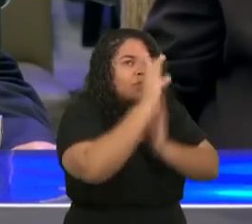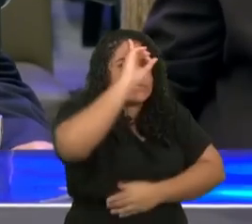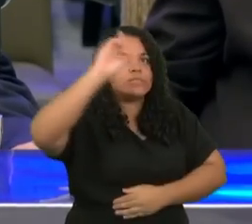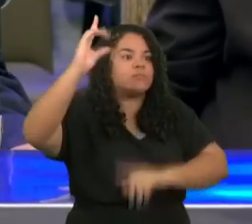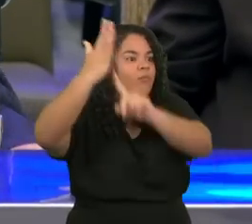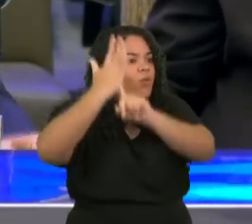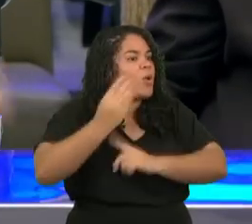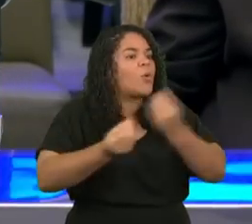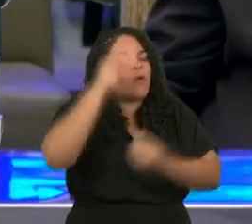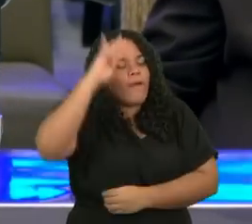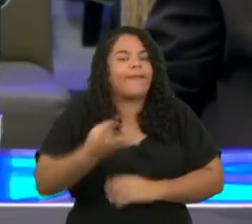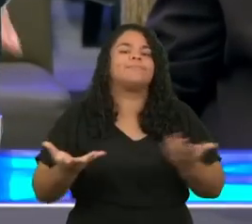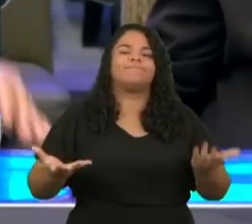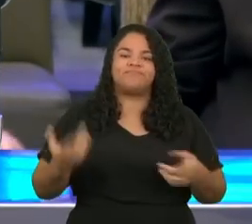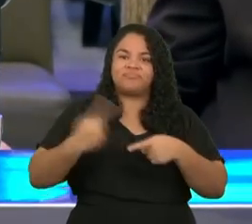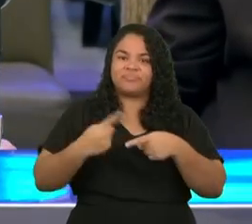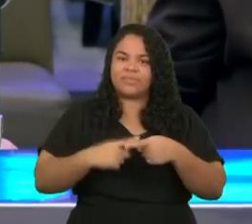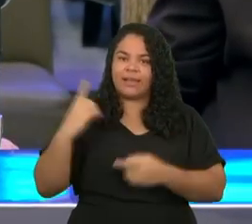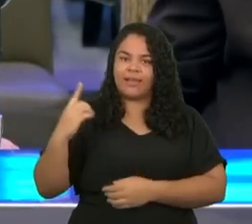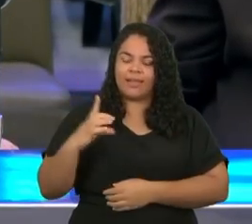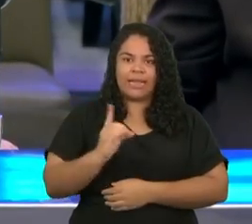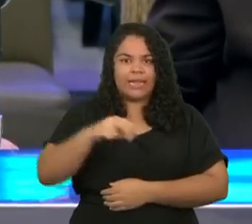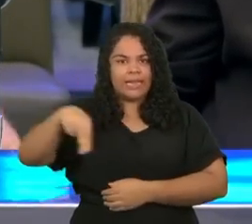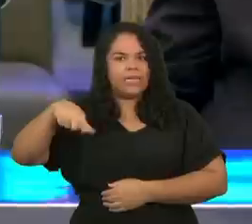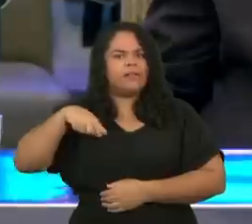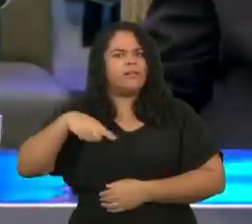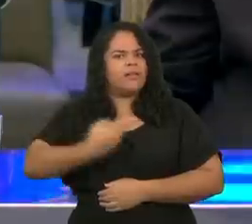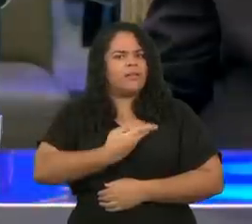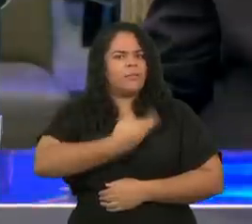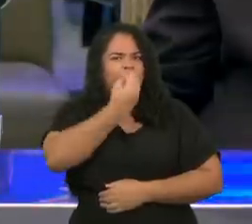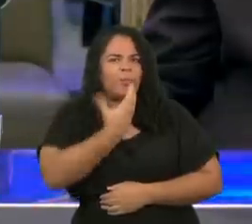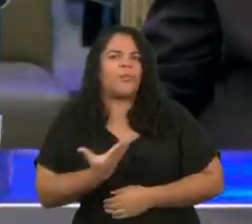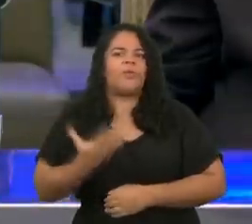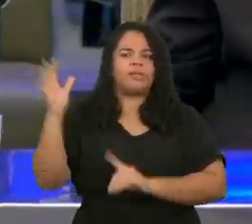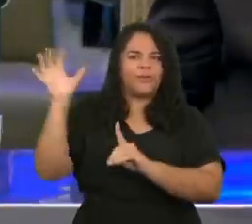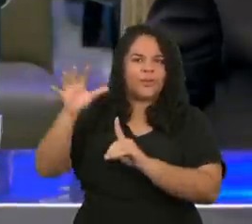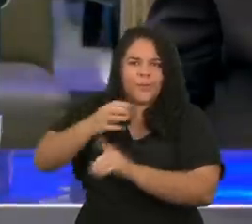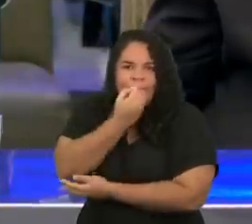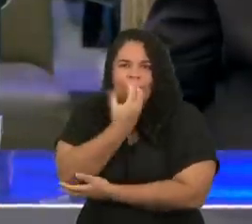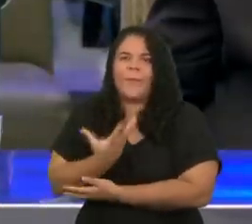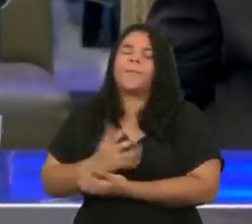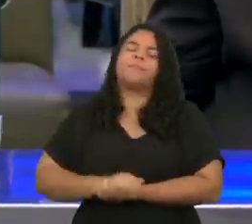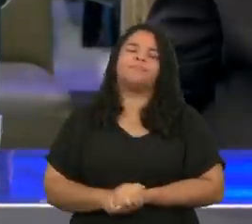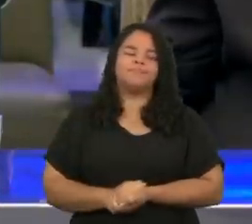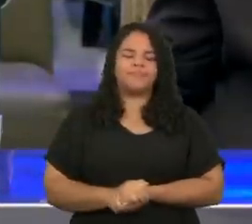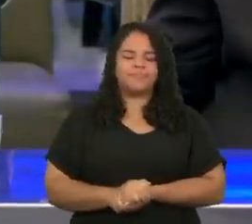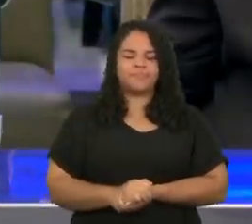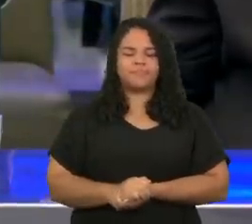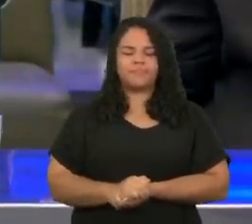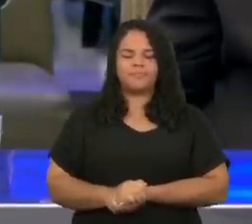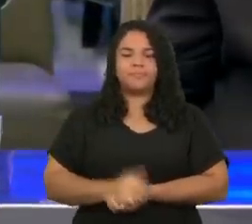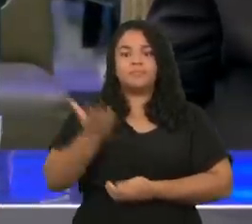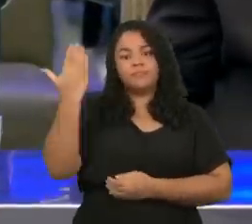que ensinam que influenciam eu fui influenciado ainda que eles tenham idade maior que